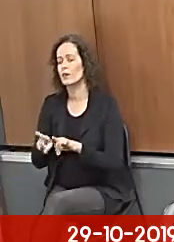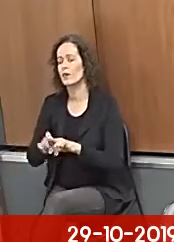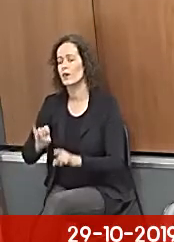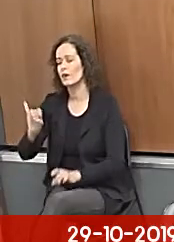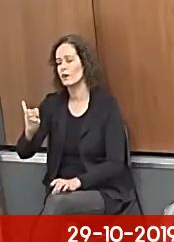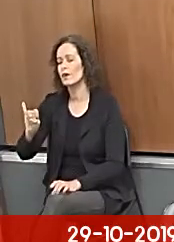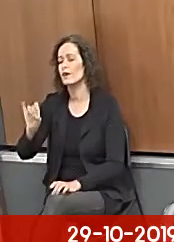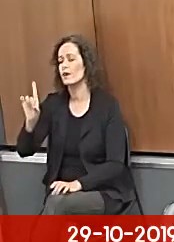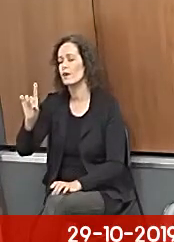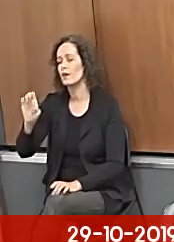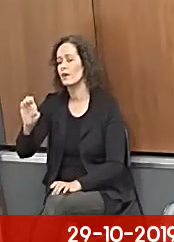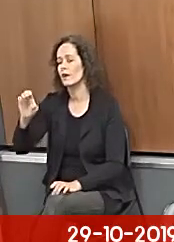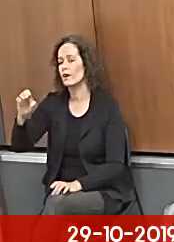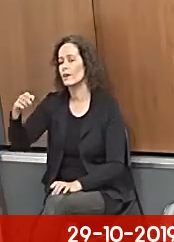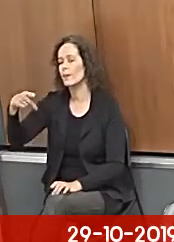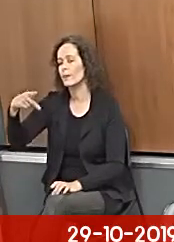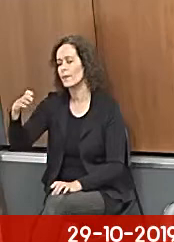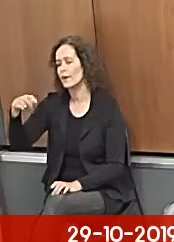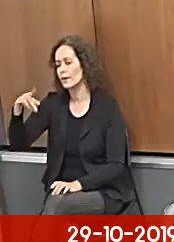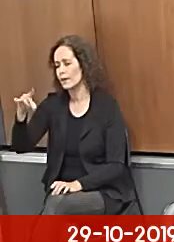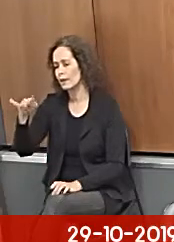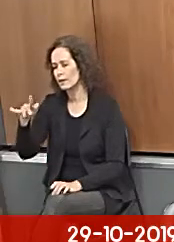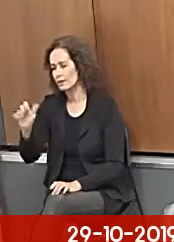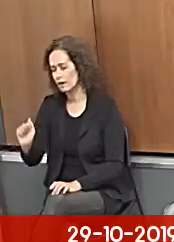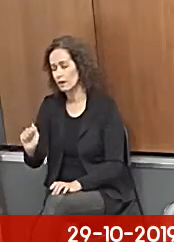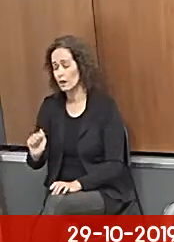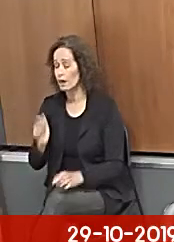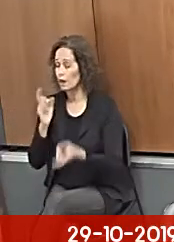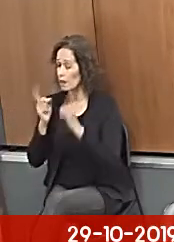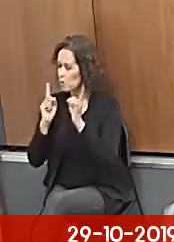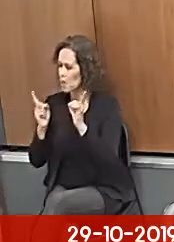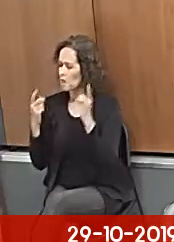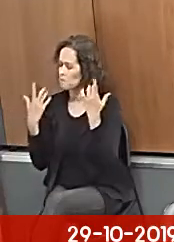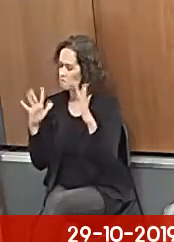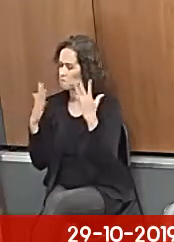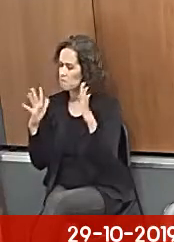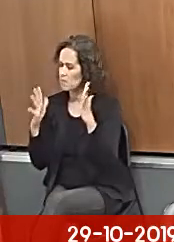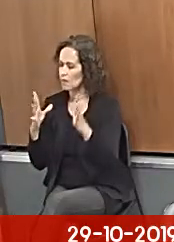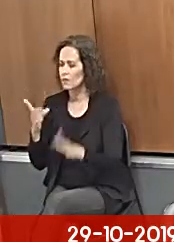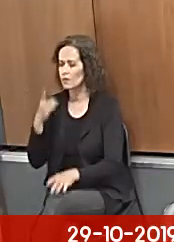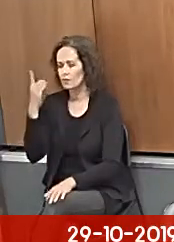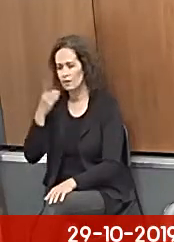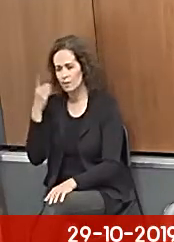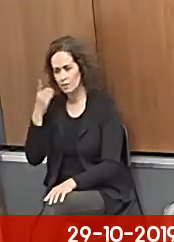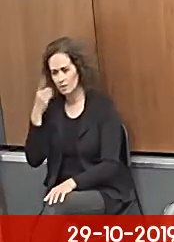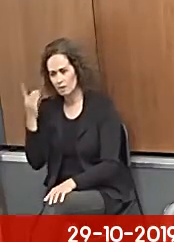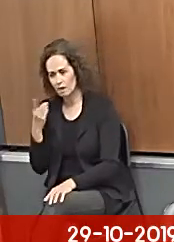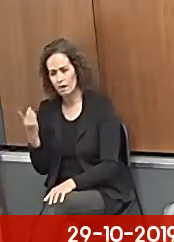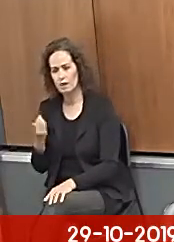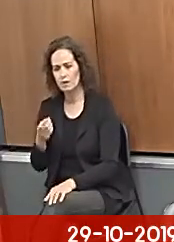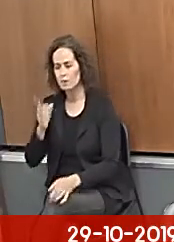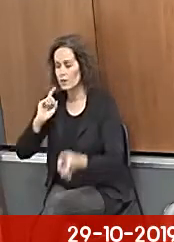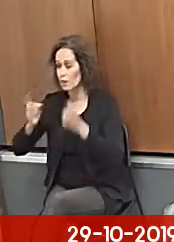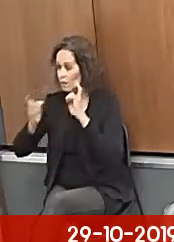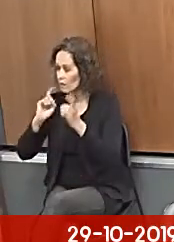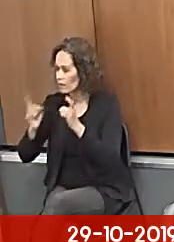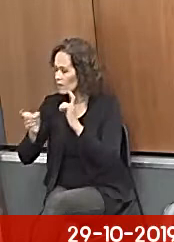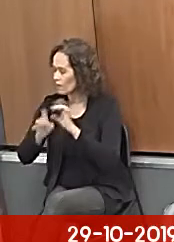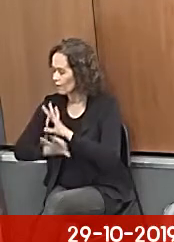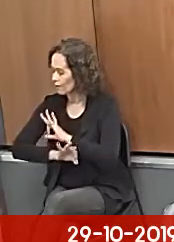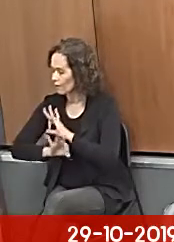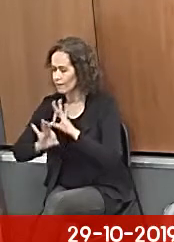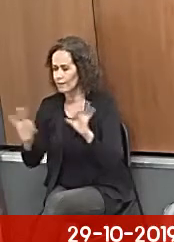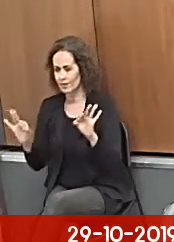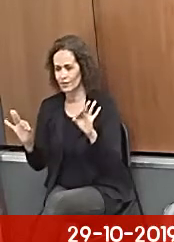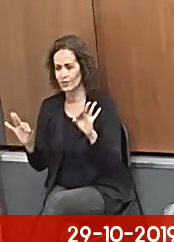a todos que vieram aqui, porque foi uma reunião que eu quero parabenizar o deputado Antônio Carlos Arantes, riquíssima, porque quem não